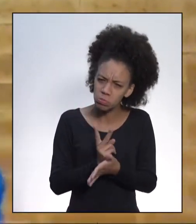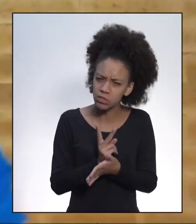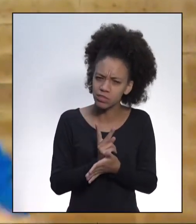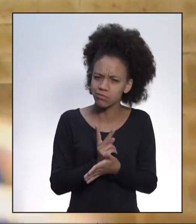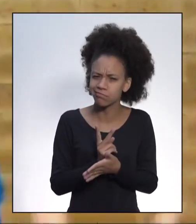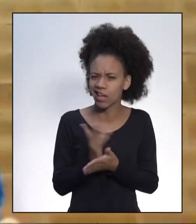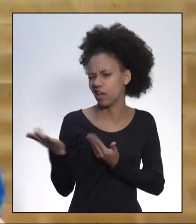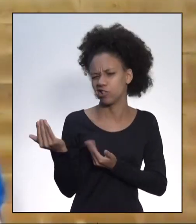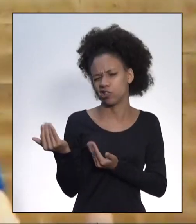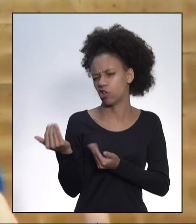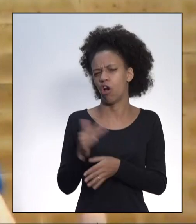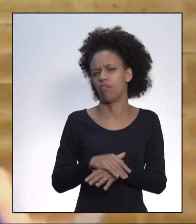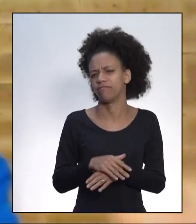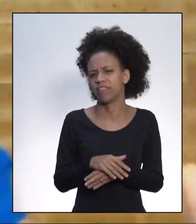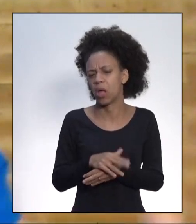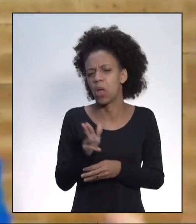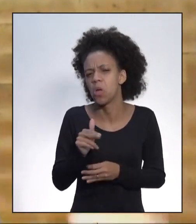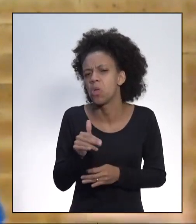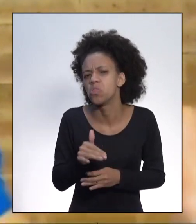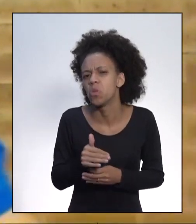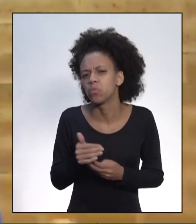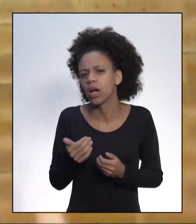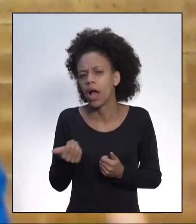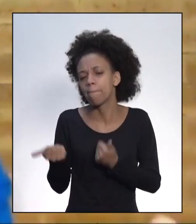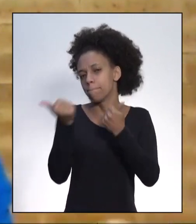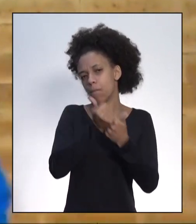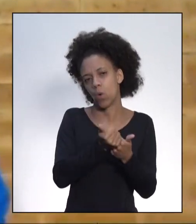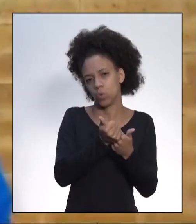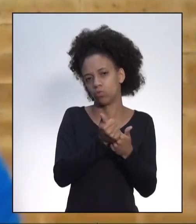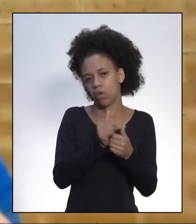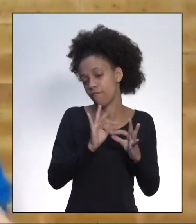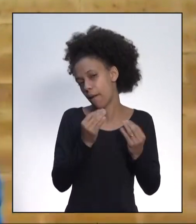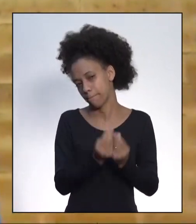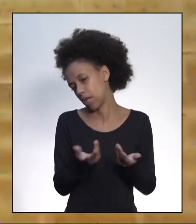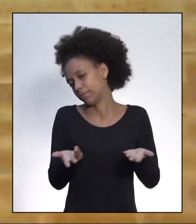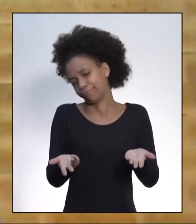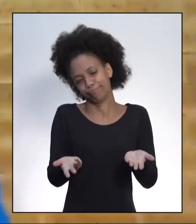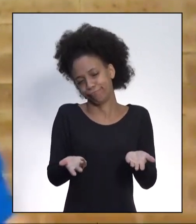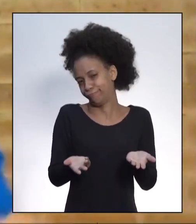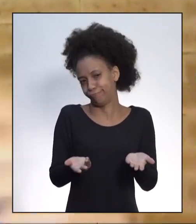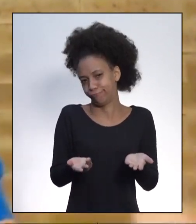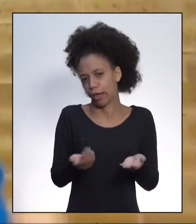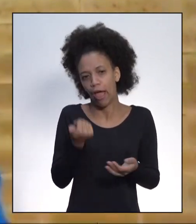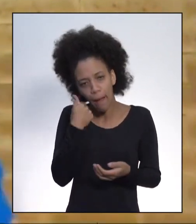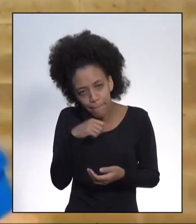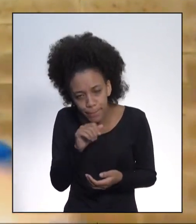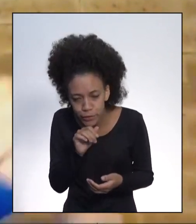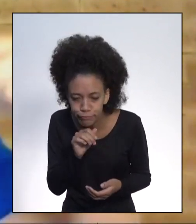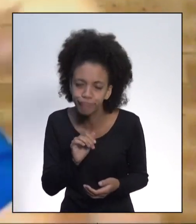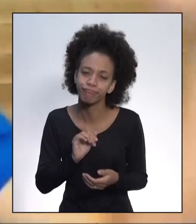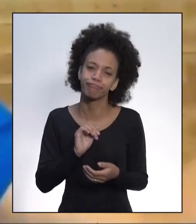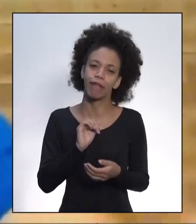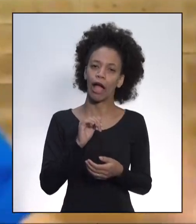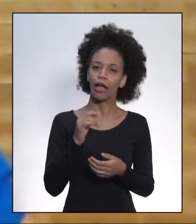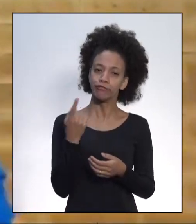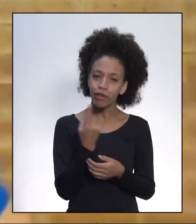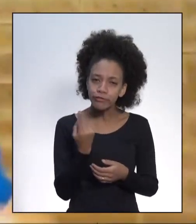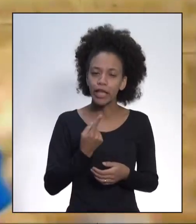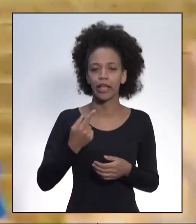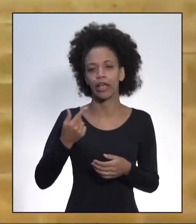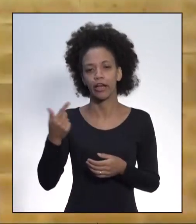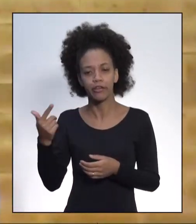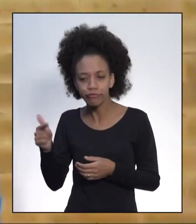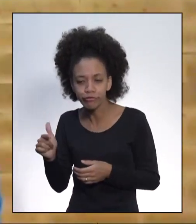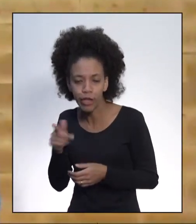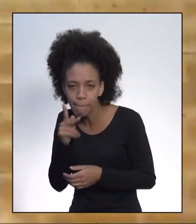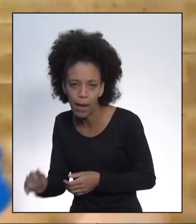muito cedo, muito jovem, nunca ter muito apoio, nunca tive muito apoio familiar, né? Eu fui criado por uma mãe solteira, com muitas dificuldades, não tinha pai, não tinha